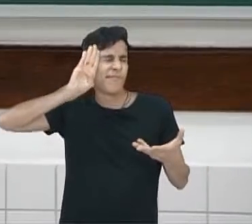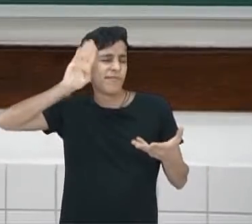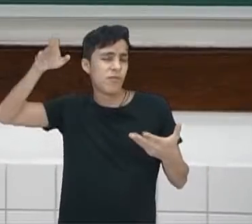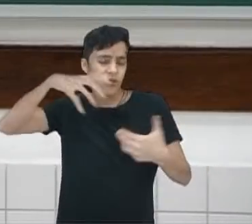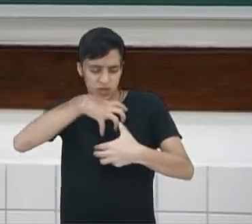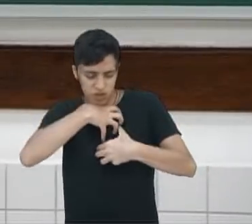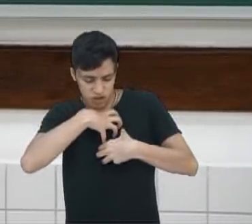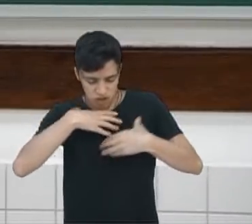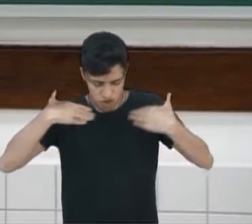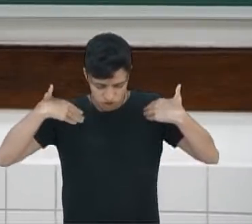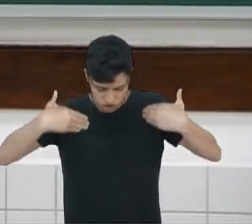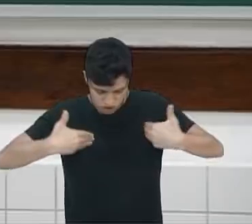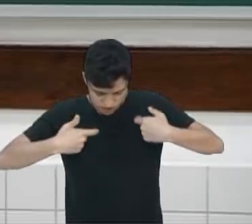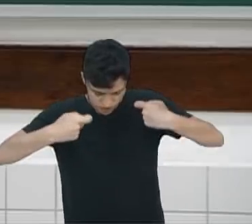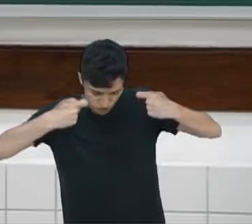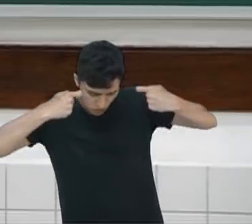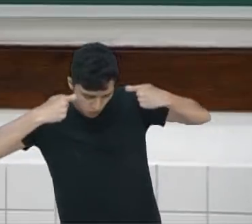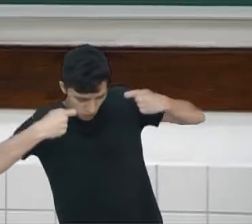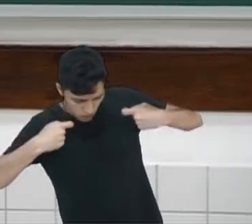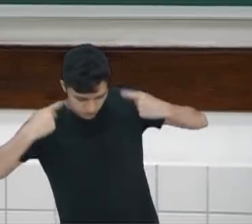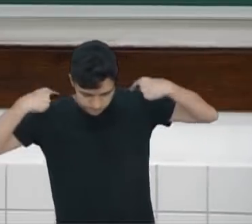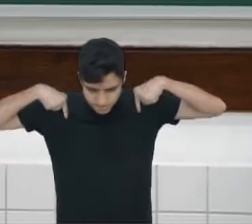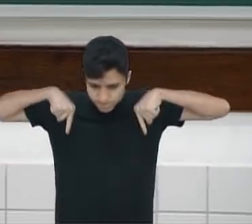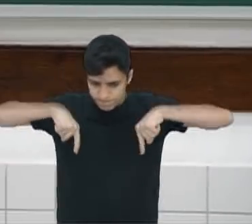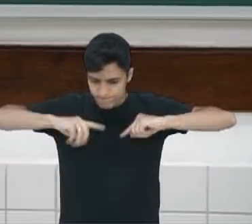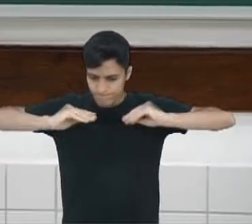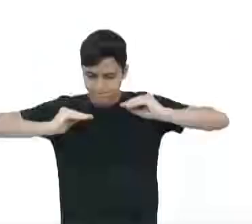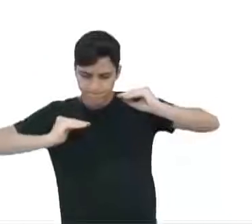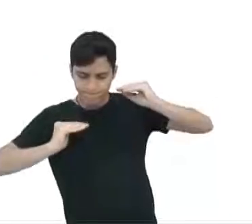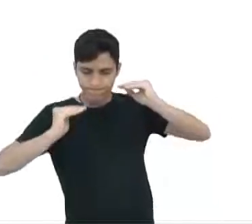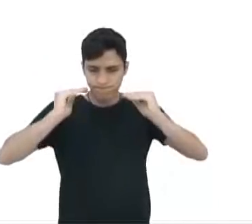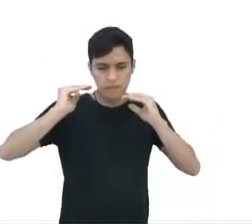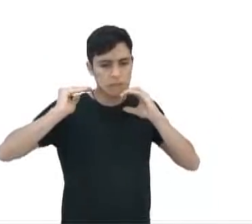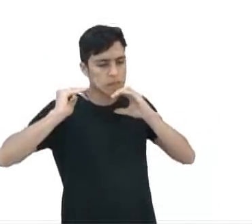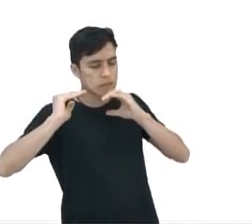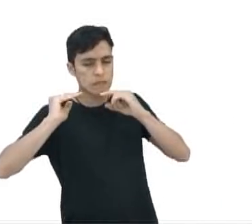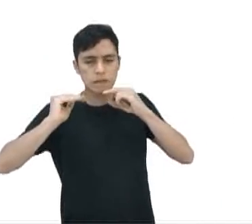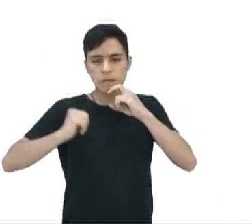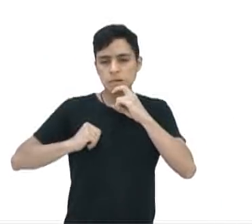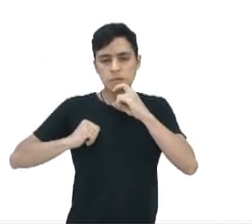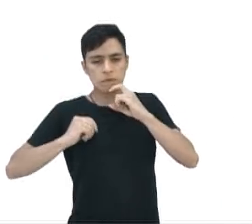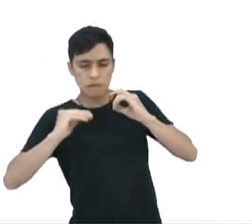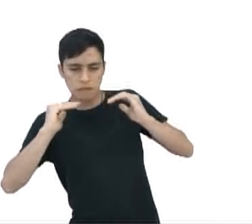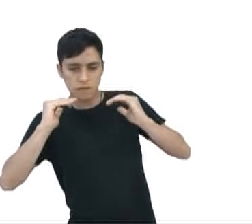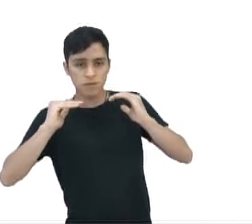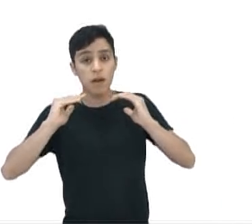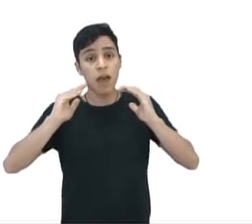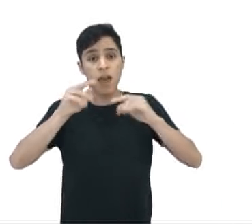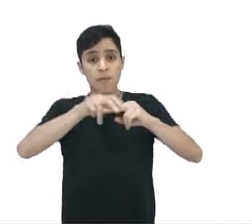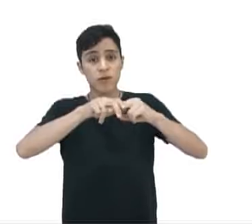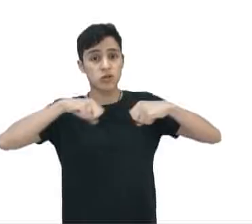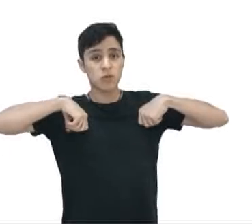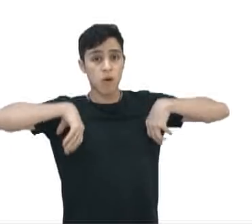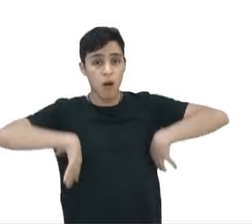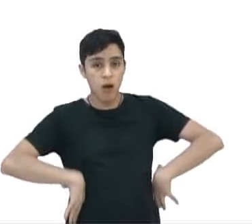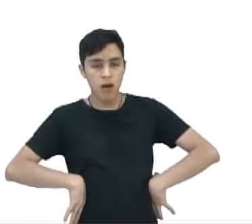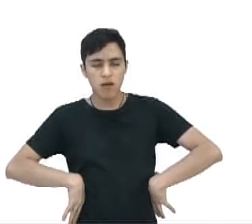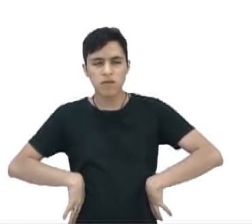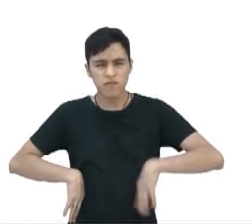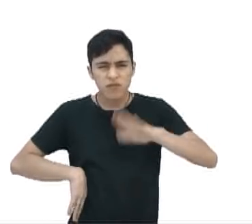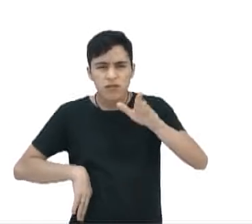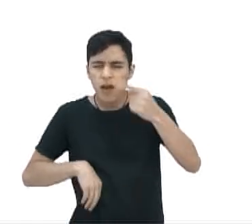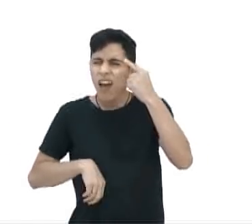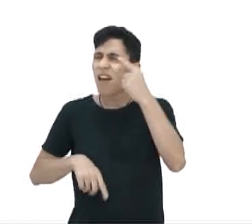corpo controlar a nossa temperatura, manter ela constante, é através do suor. Você já se perguntou por que a gente